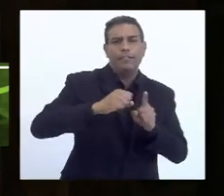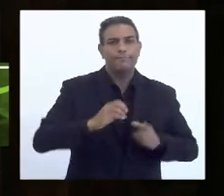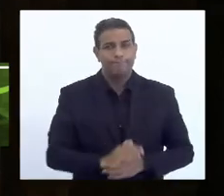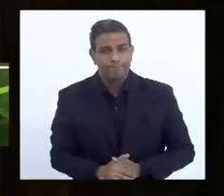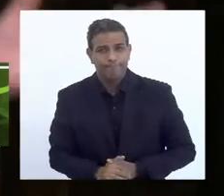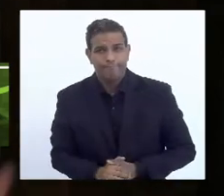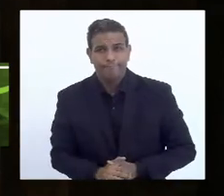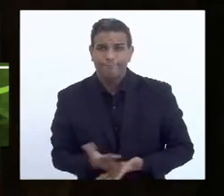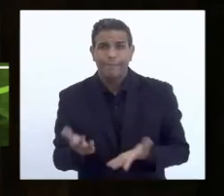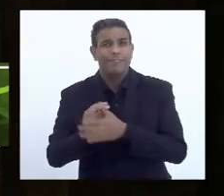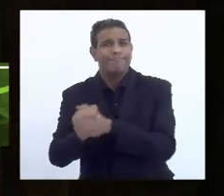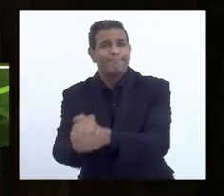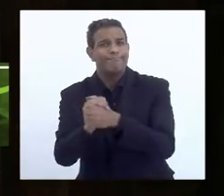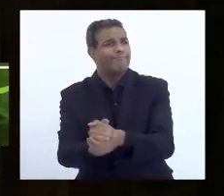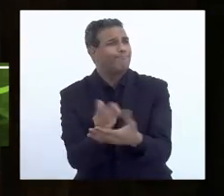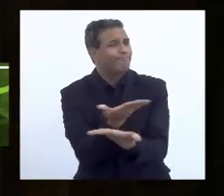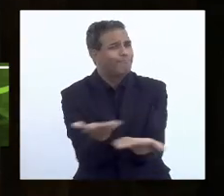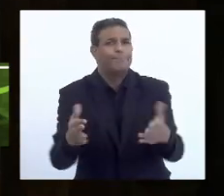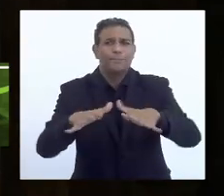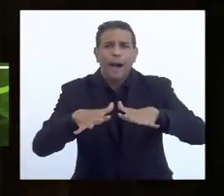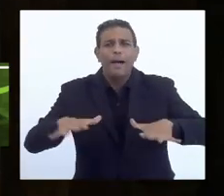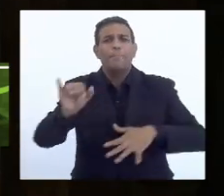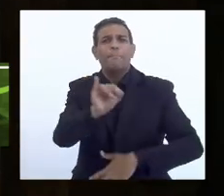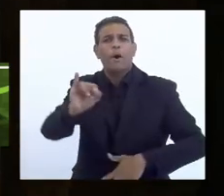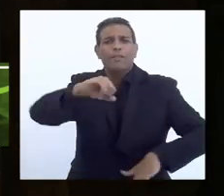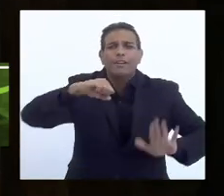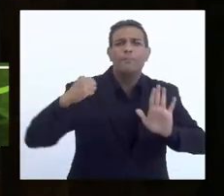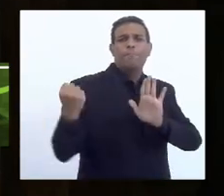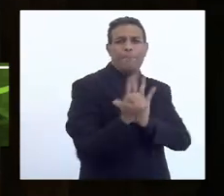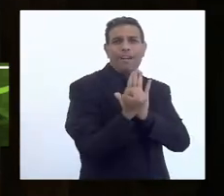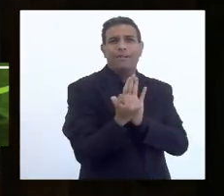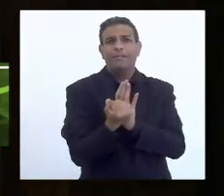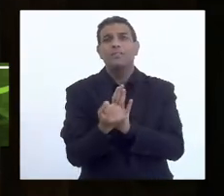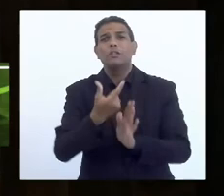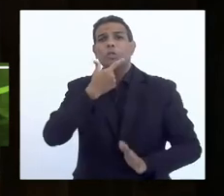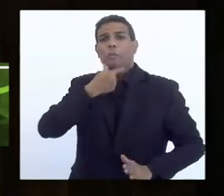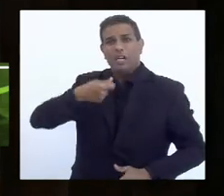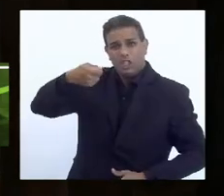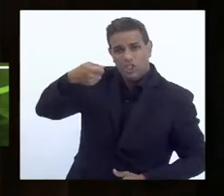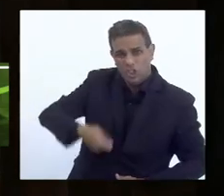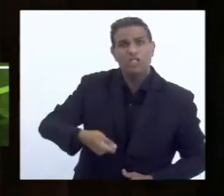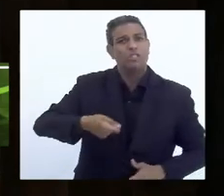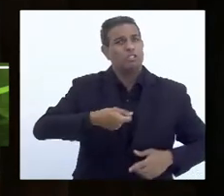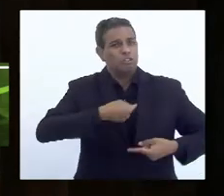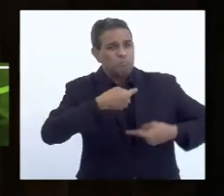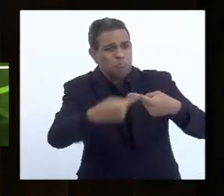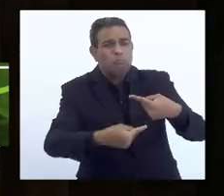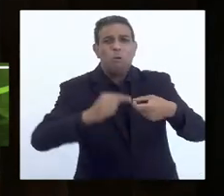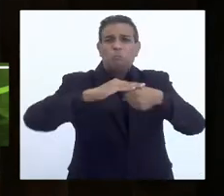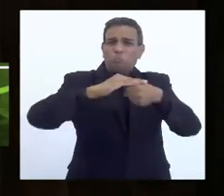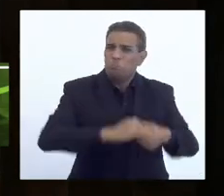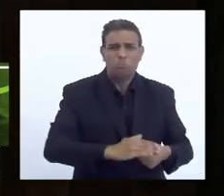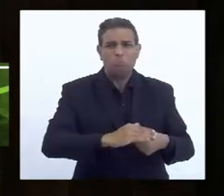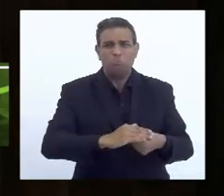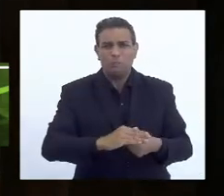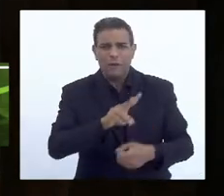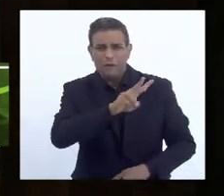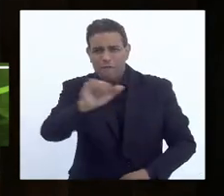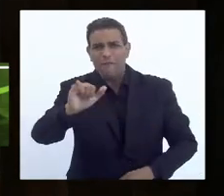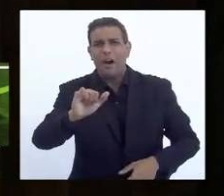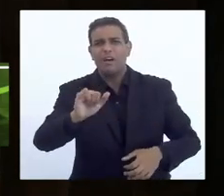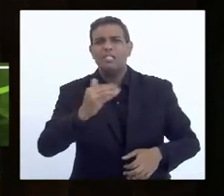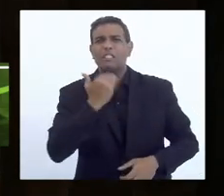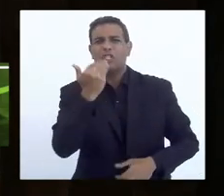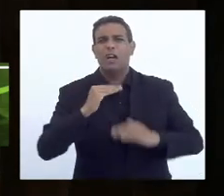termino saudando aqui esse espaço tão importante e dizendo que o machismo, a misoginia não vão